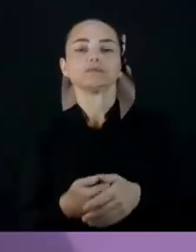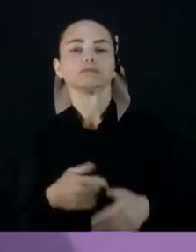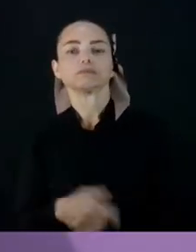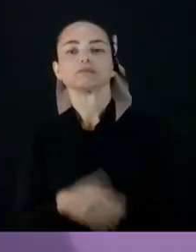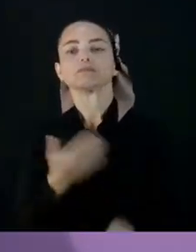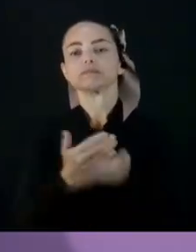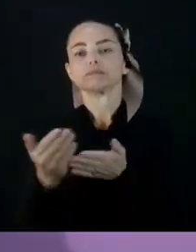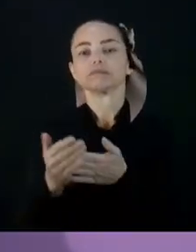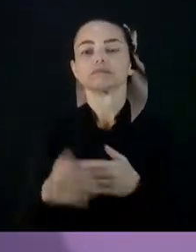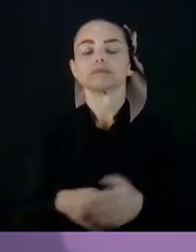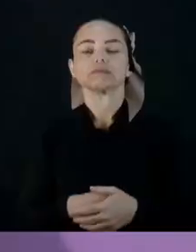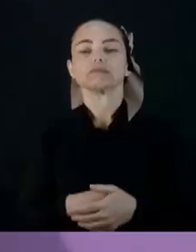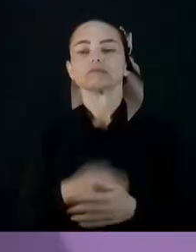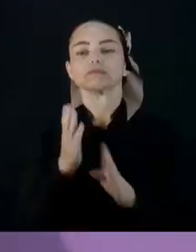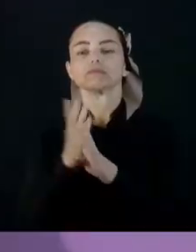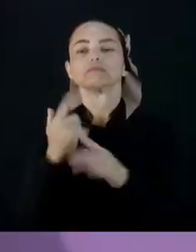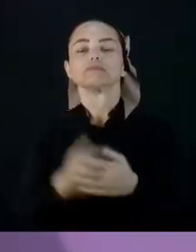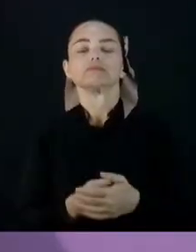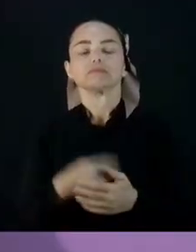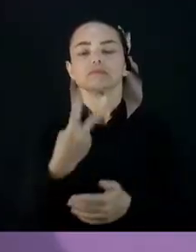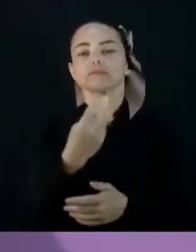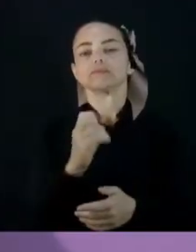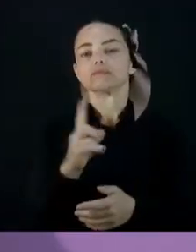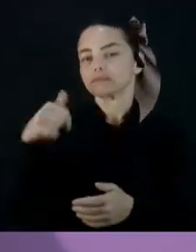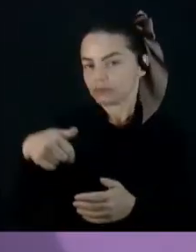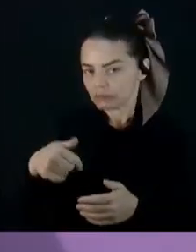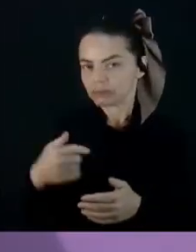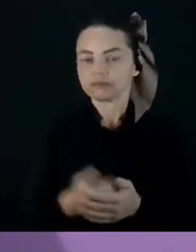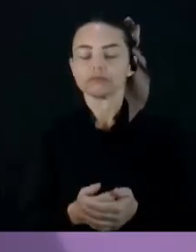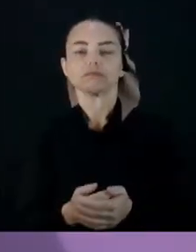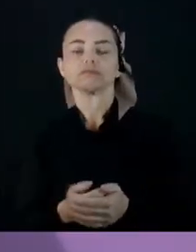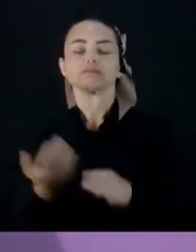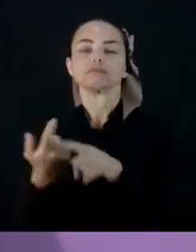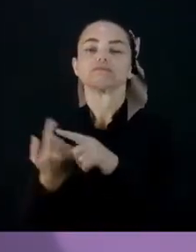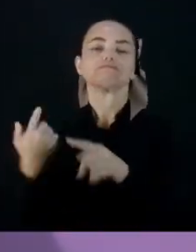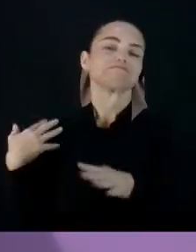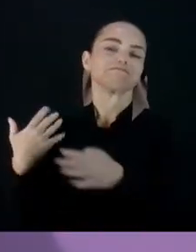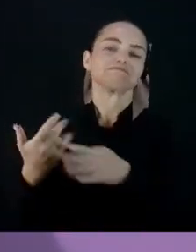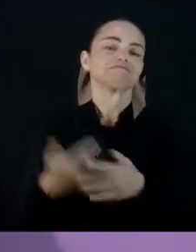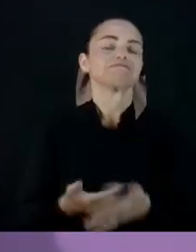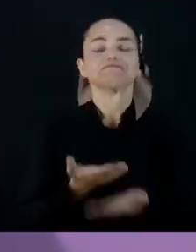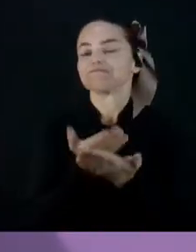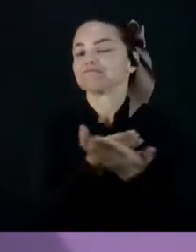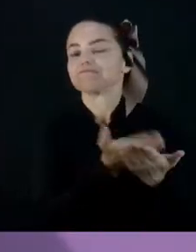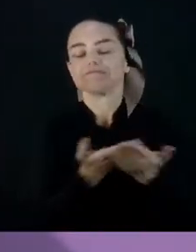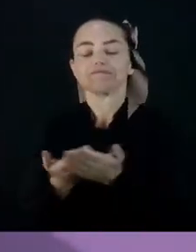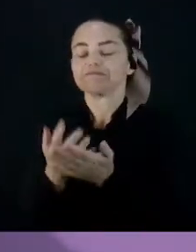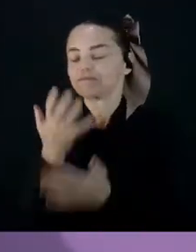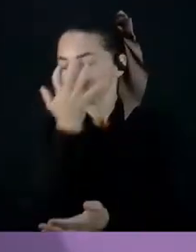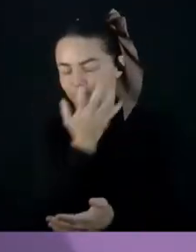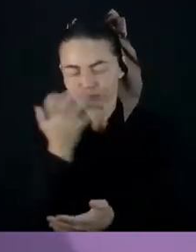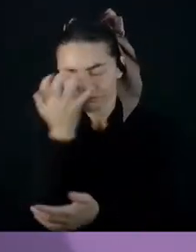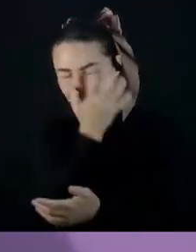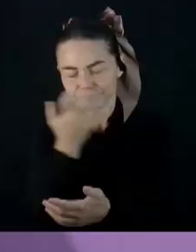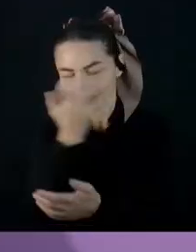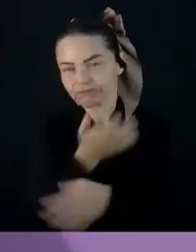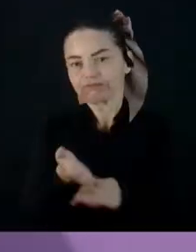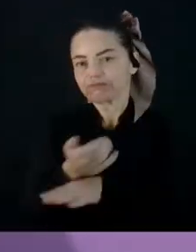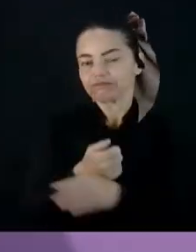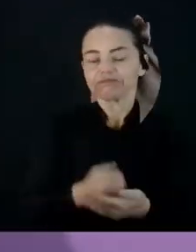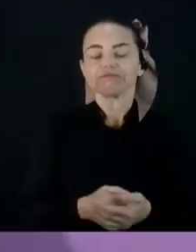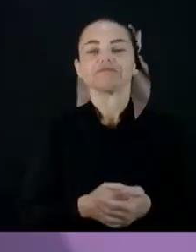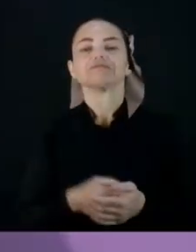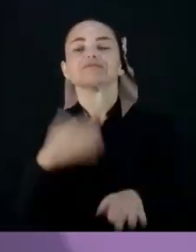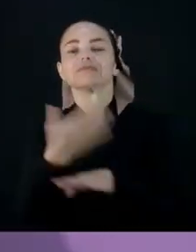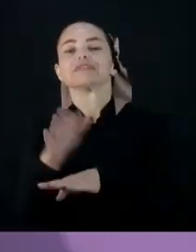costura criativa em 2017 e de lá pra cá eu não parei de estudar, eu fiquei apaixonada. Antes já participei de